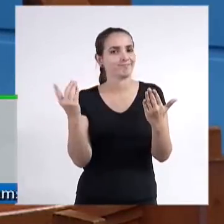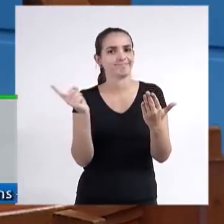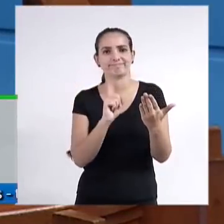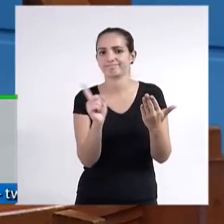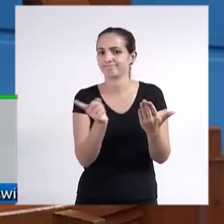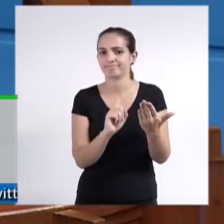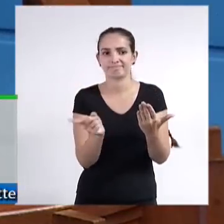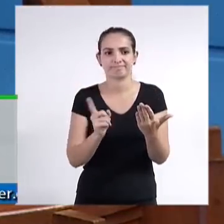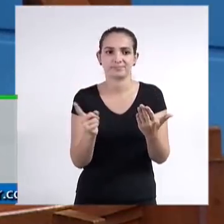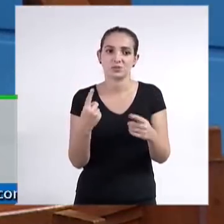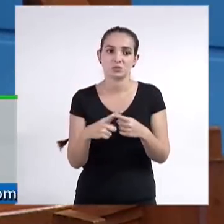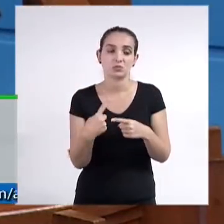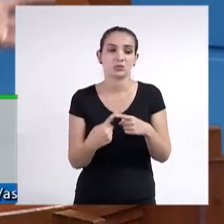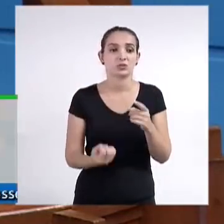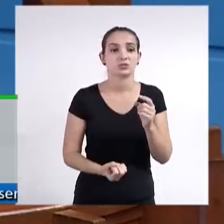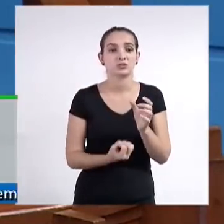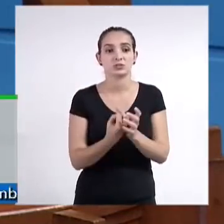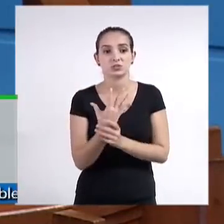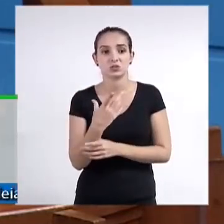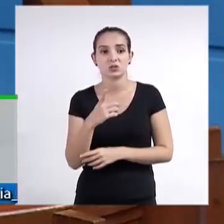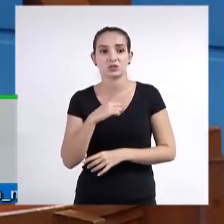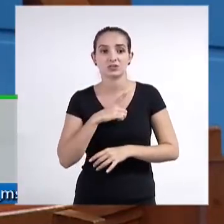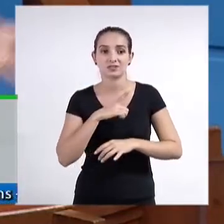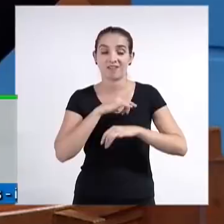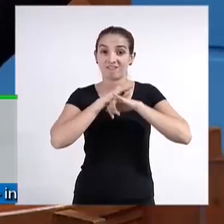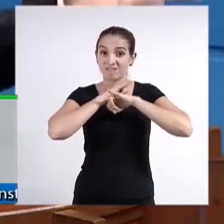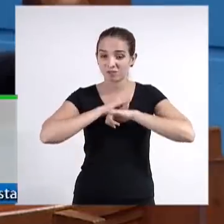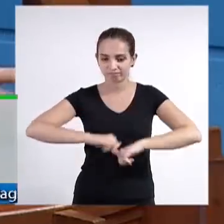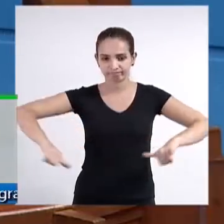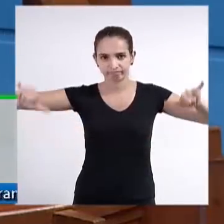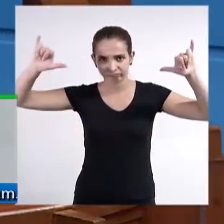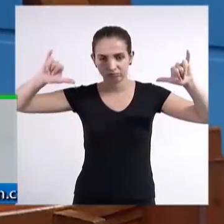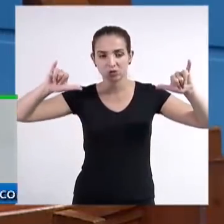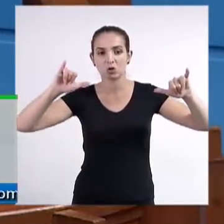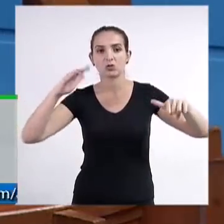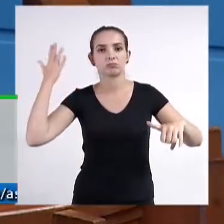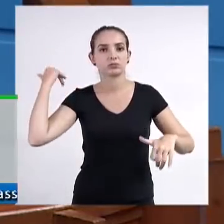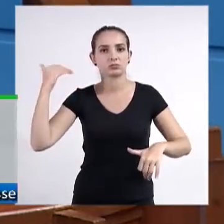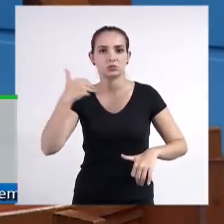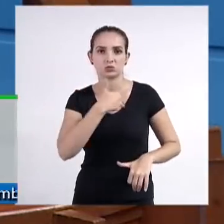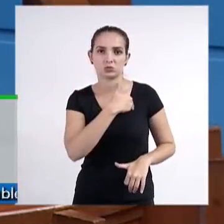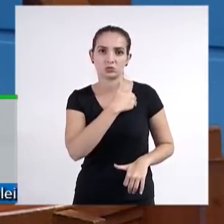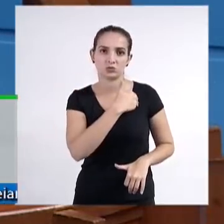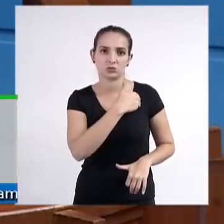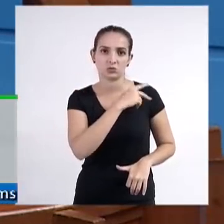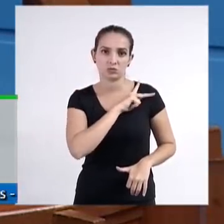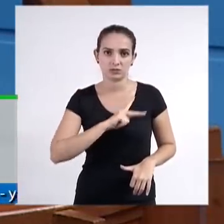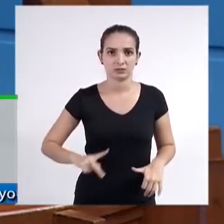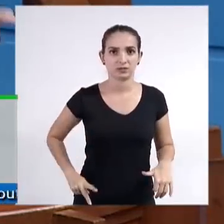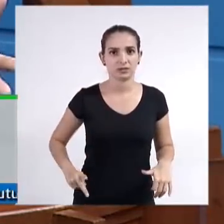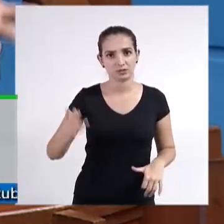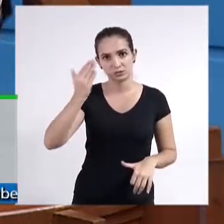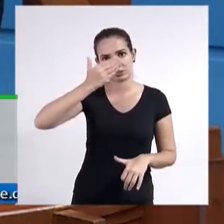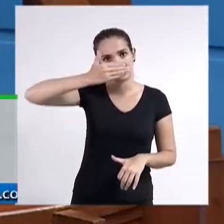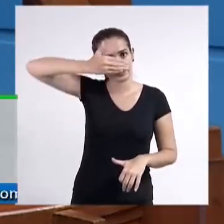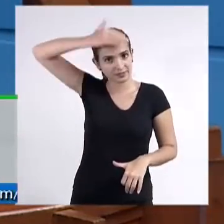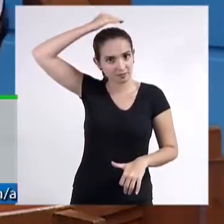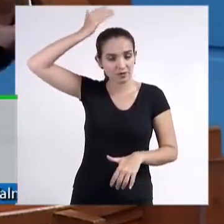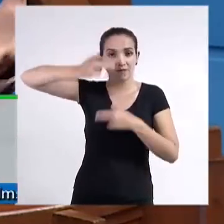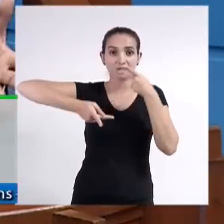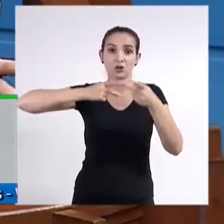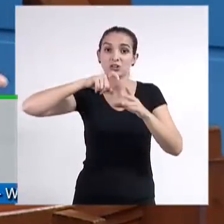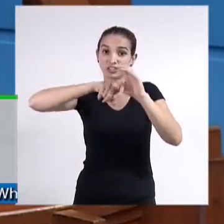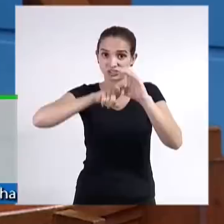verdade. Criou-se uma propaganda, o governo Temer principalmente, que o déficit da Previdência